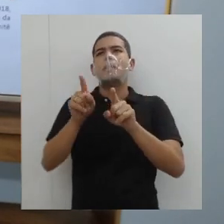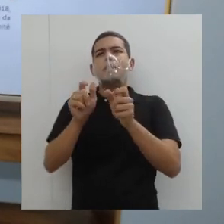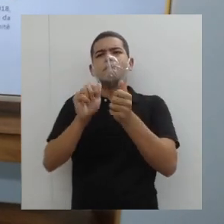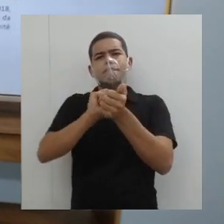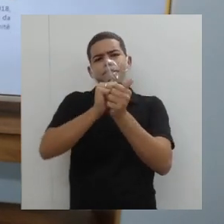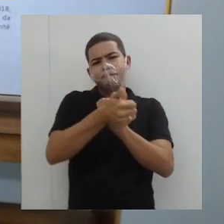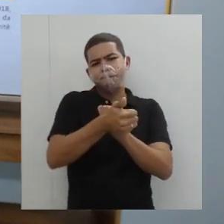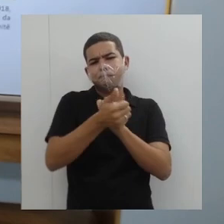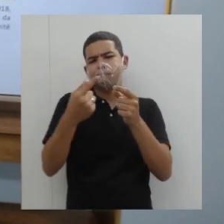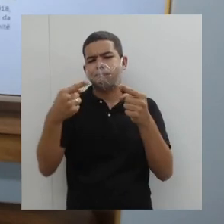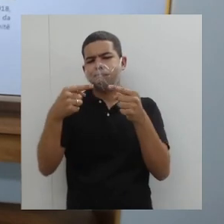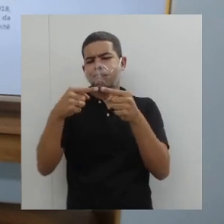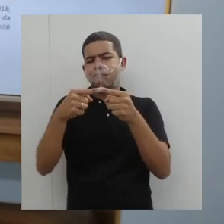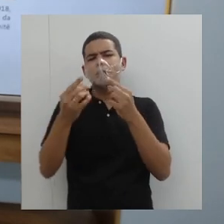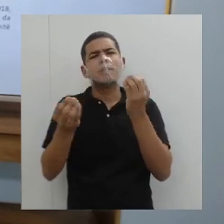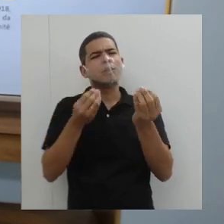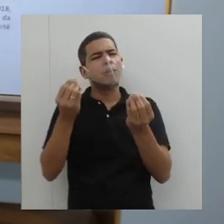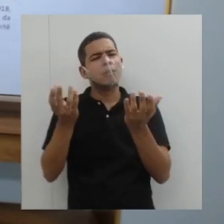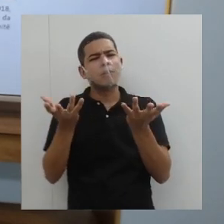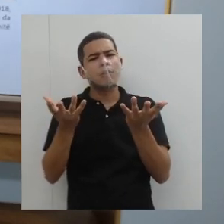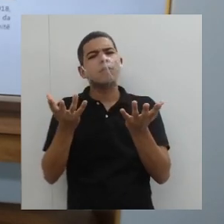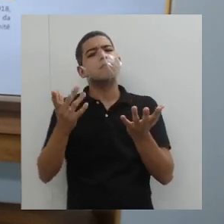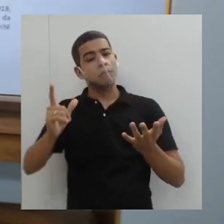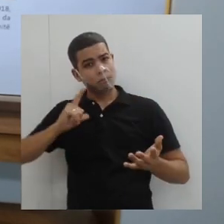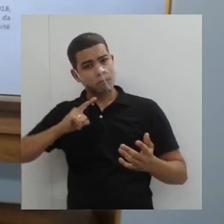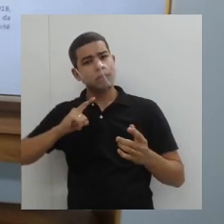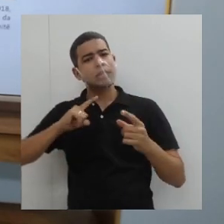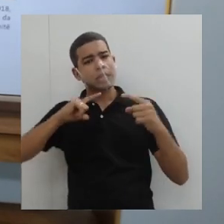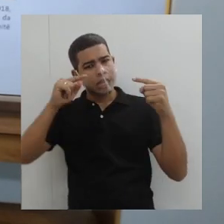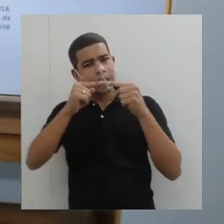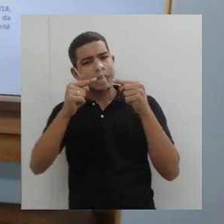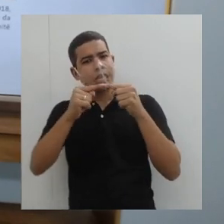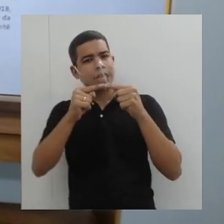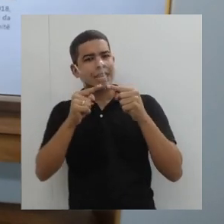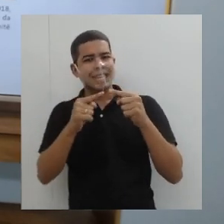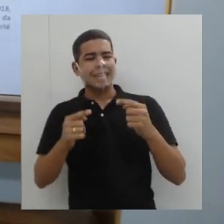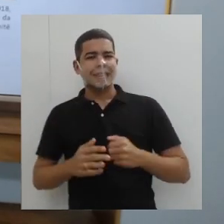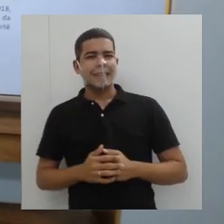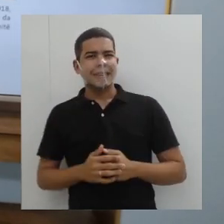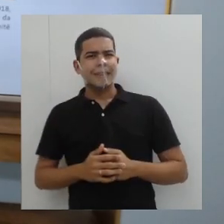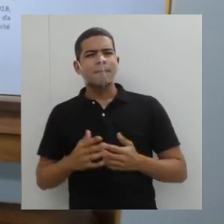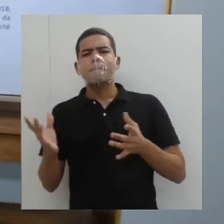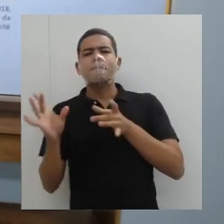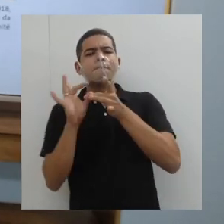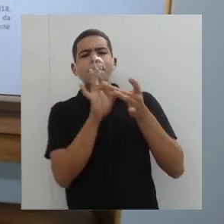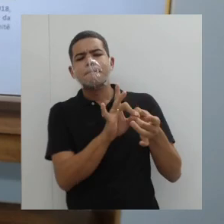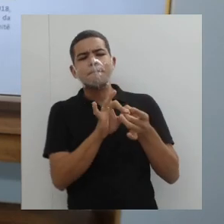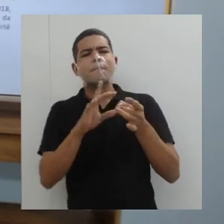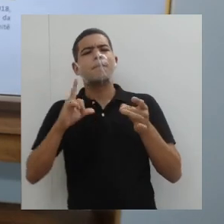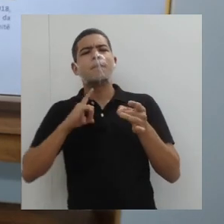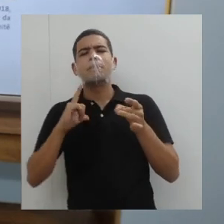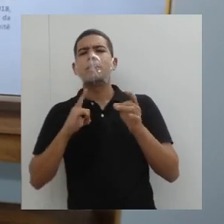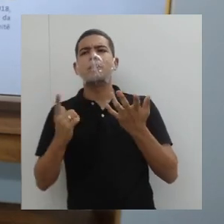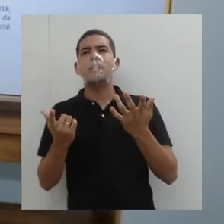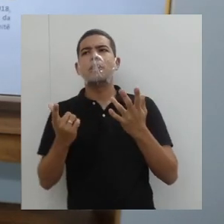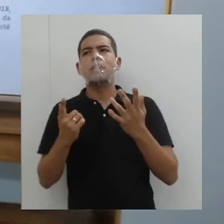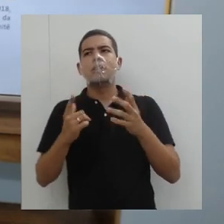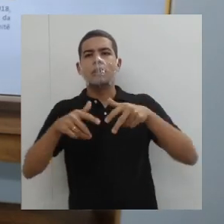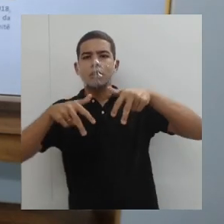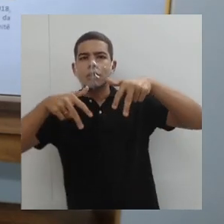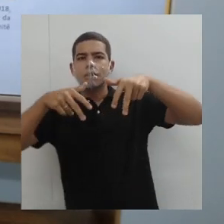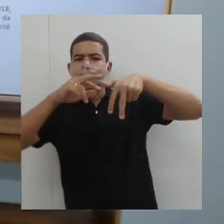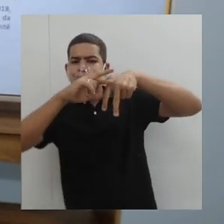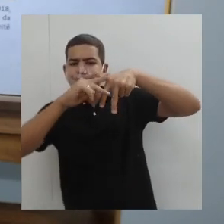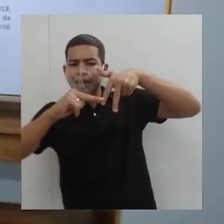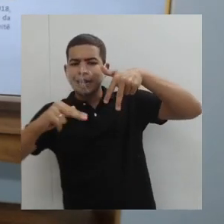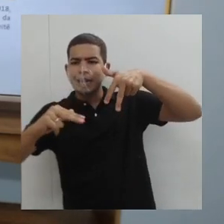esporte? Tem a ver, sim, certo? E vocês vão entender qual é a relação da identidade de gênero com o